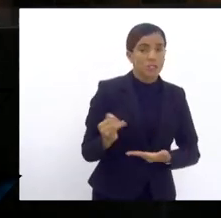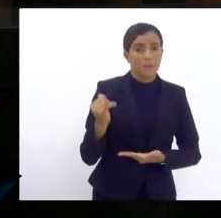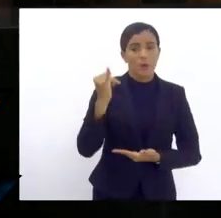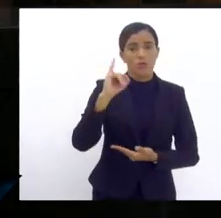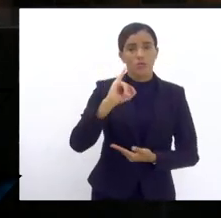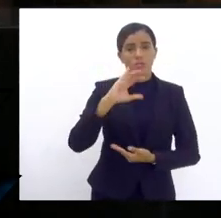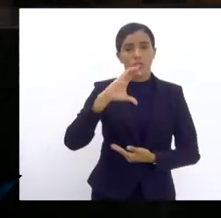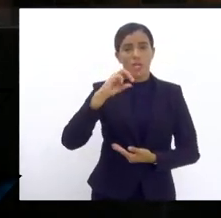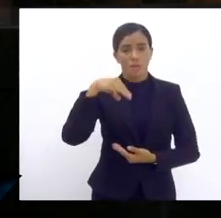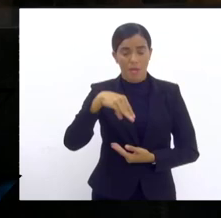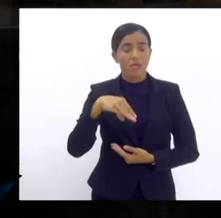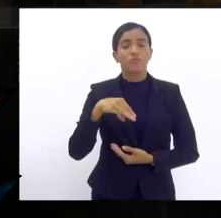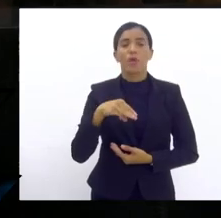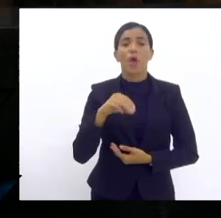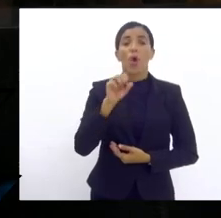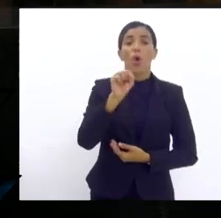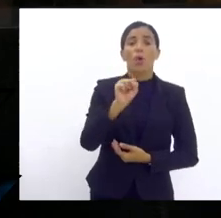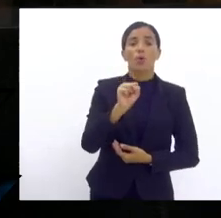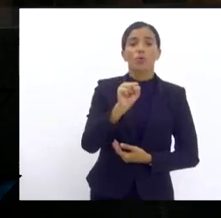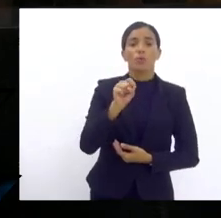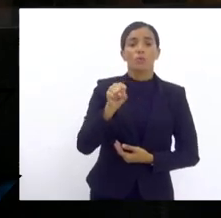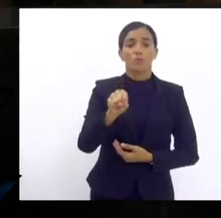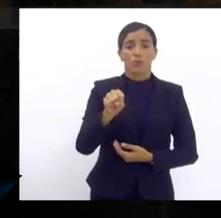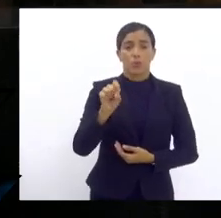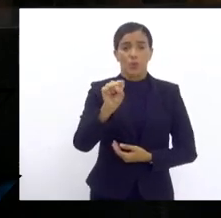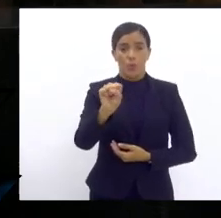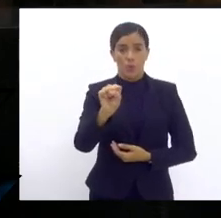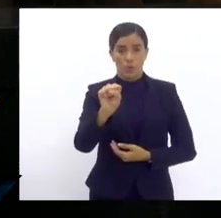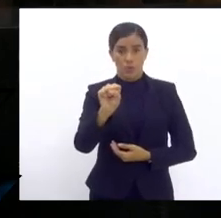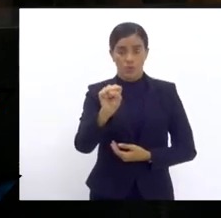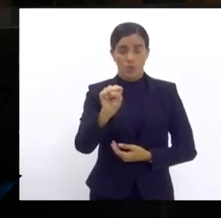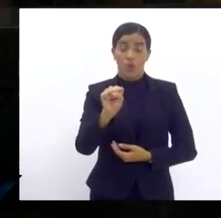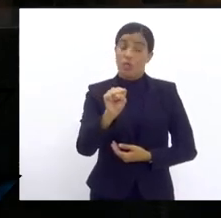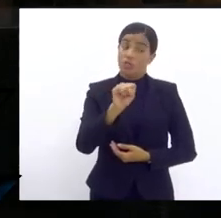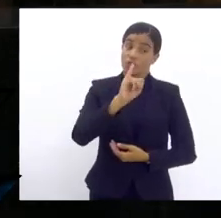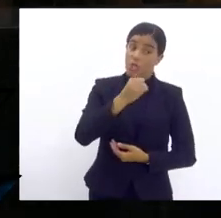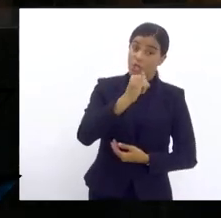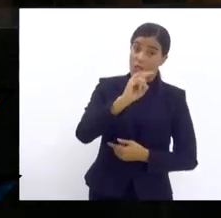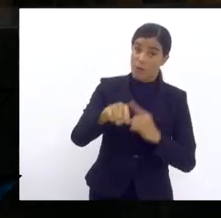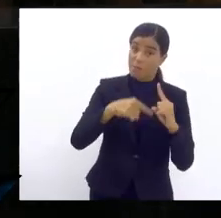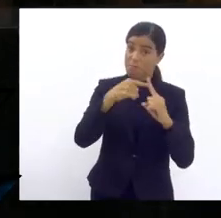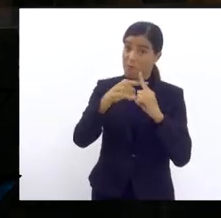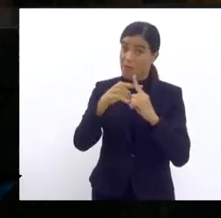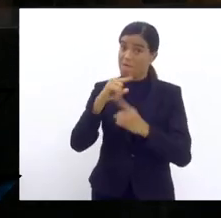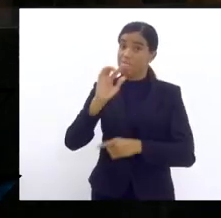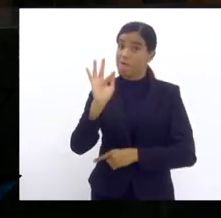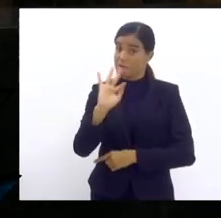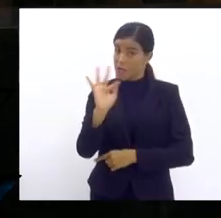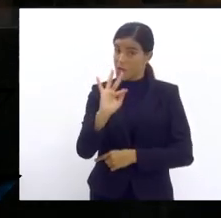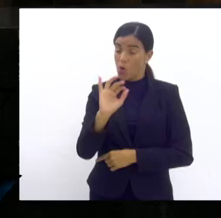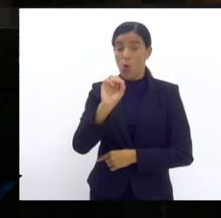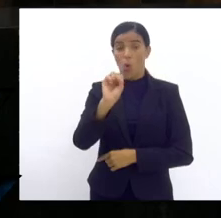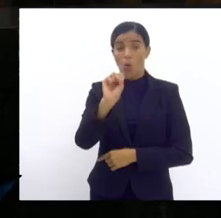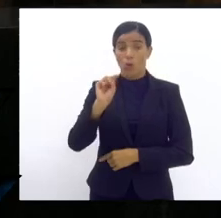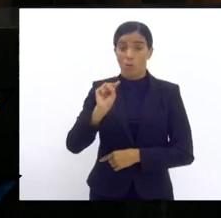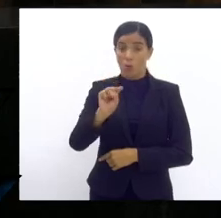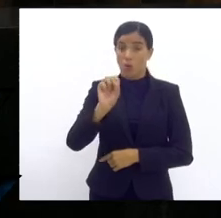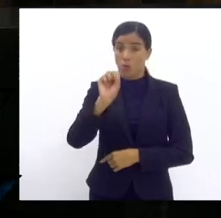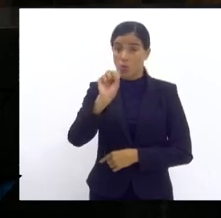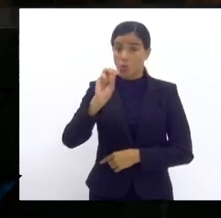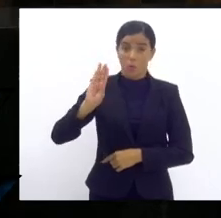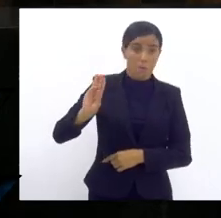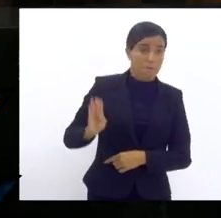8.8 chamando janeiro e fevereiro 8.8 bilhões agora